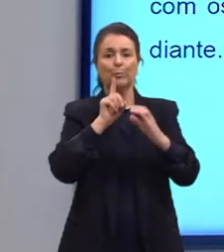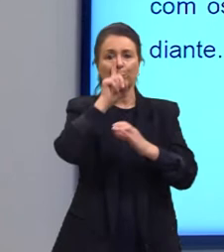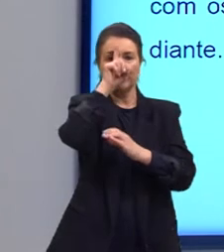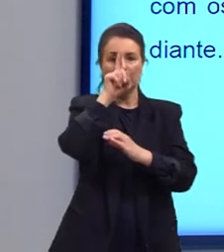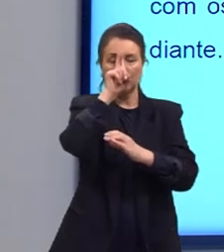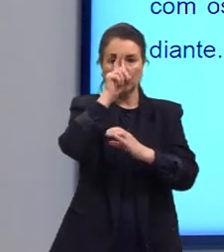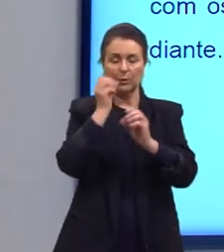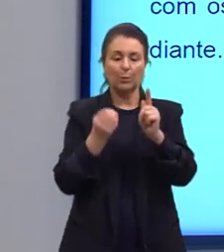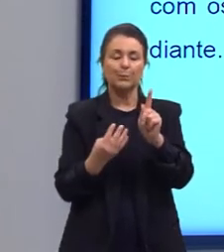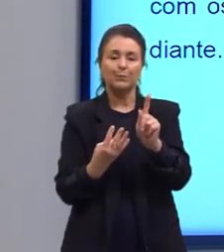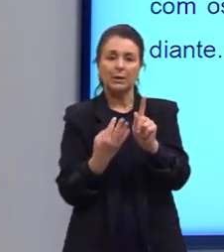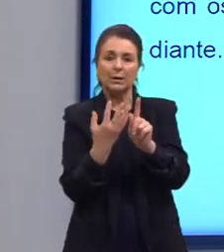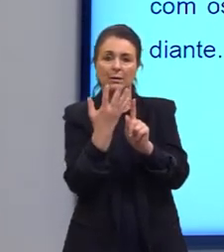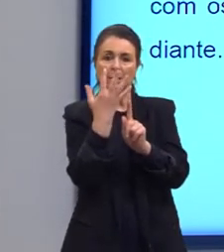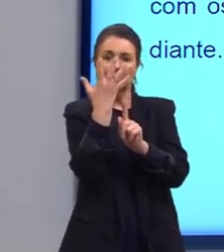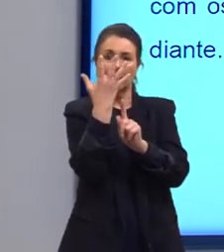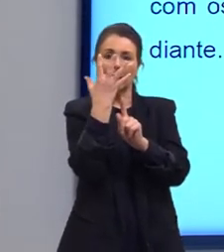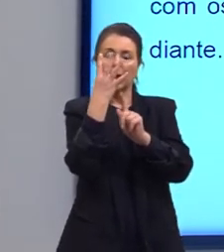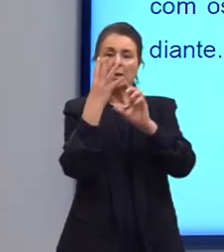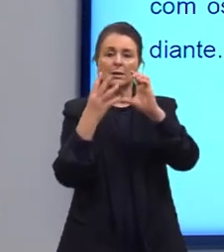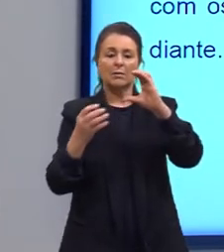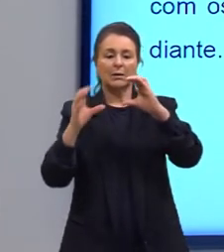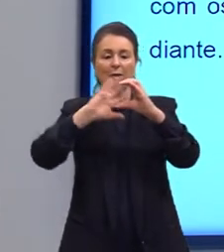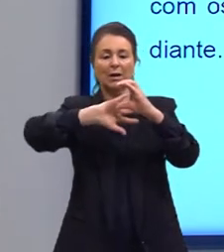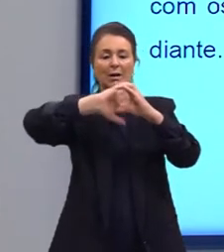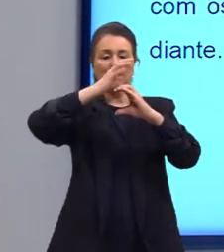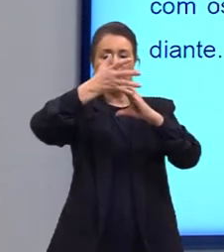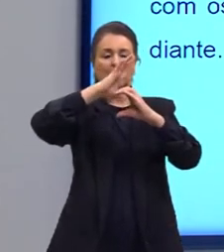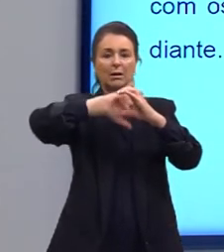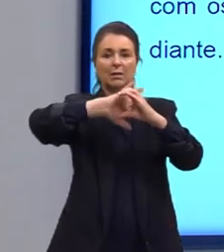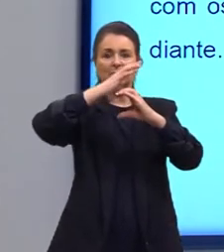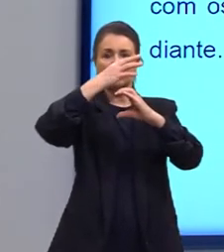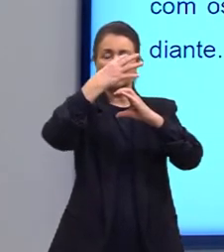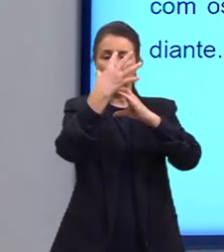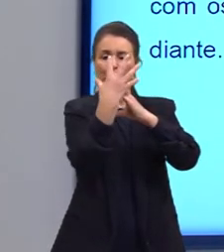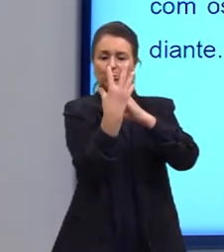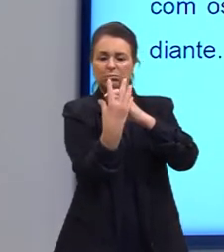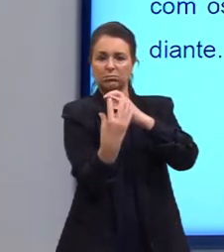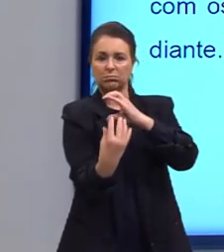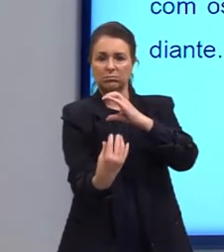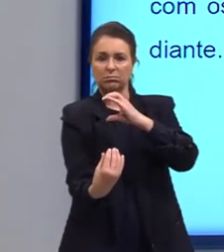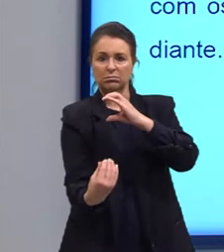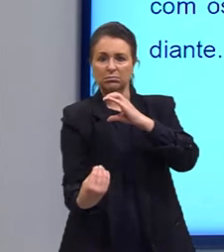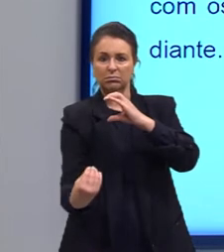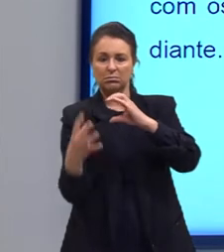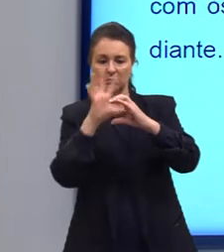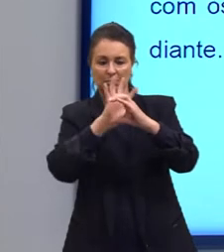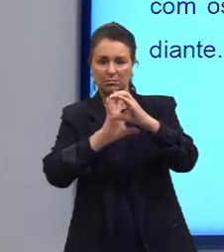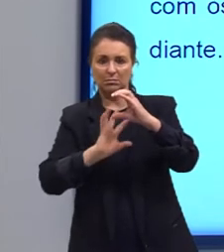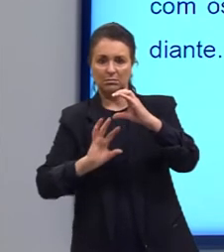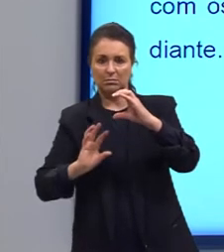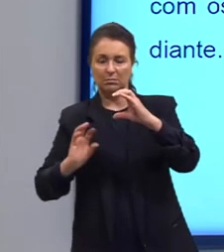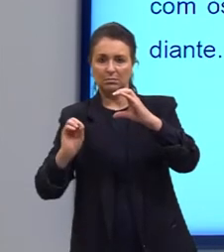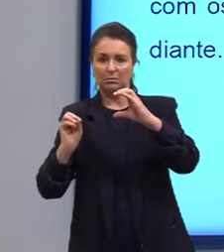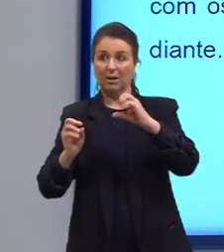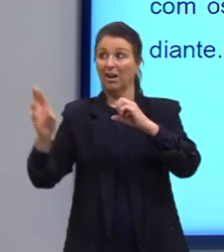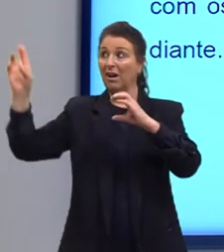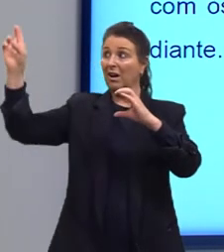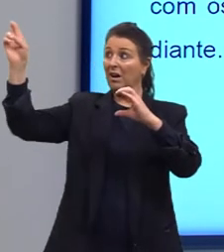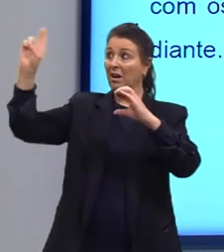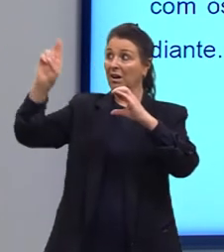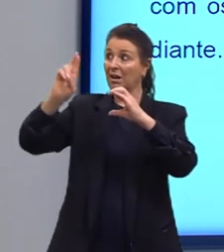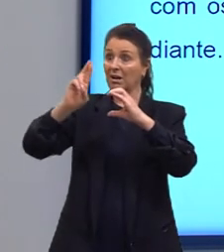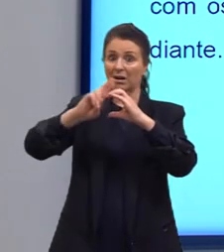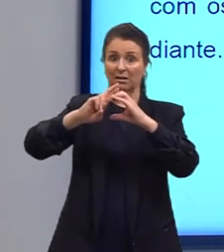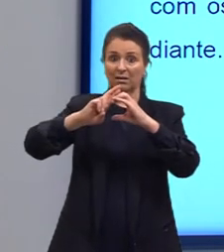desses gases acaba decompondo o nosso ozônio através de que o radiação solar